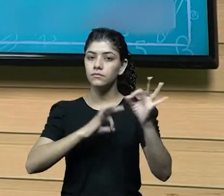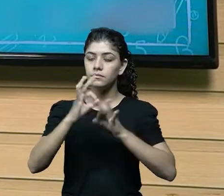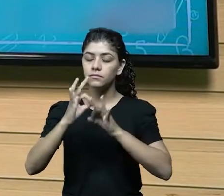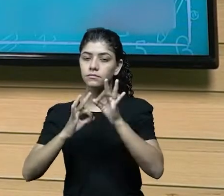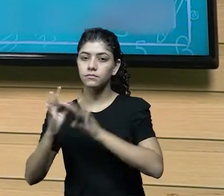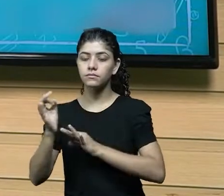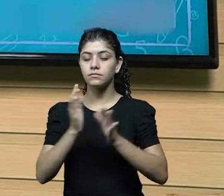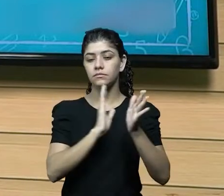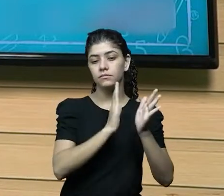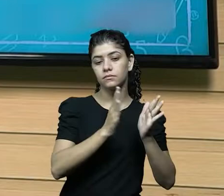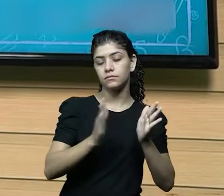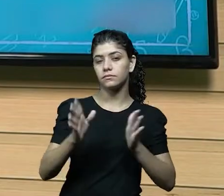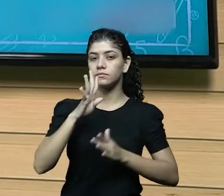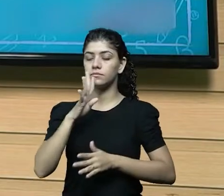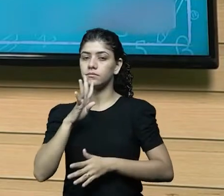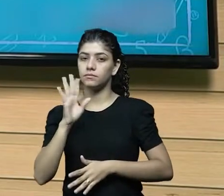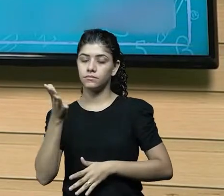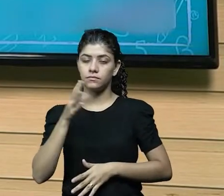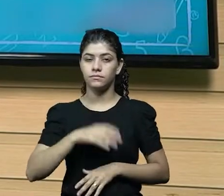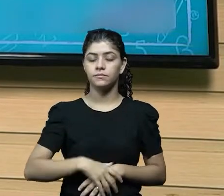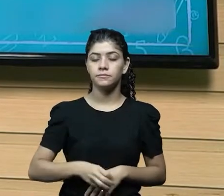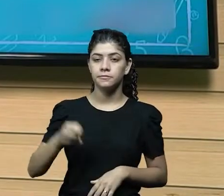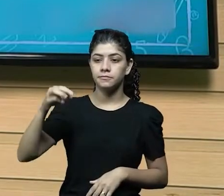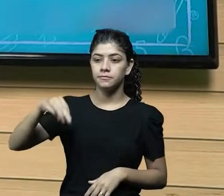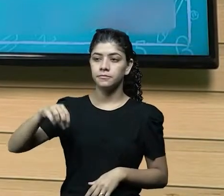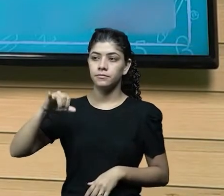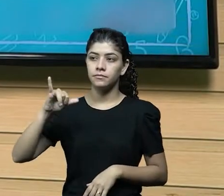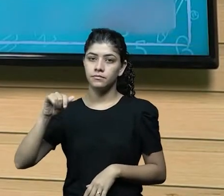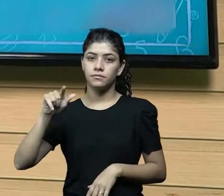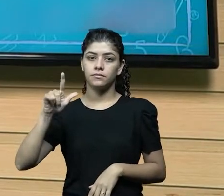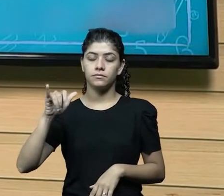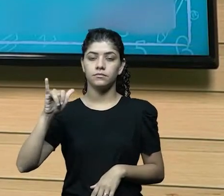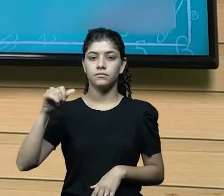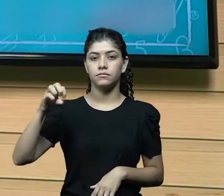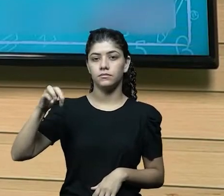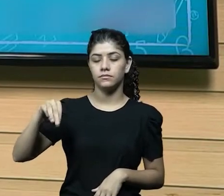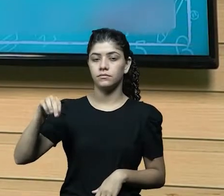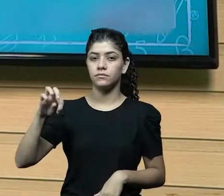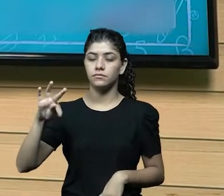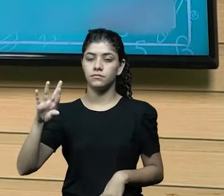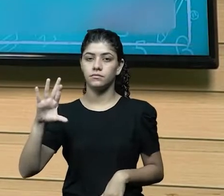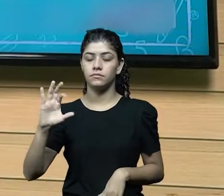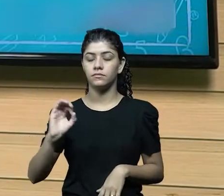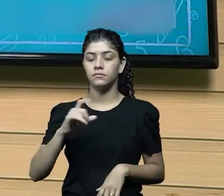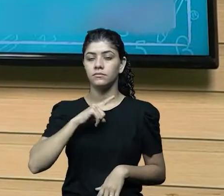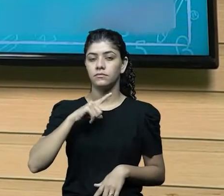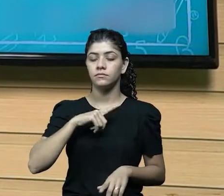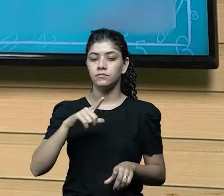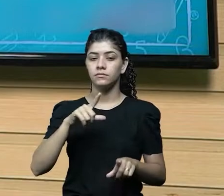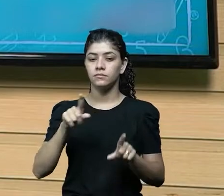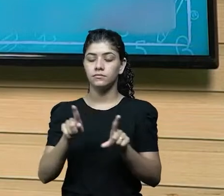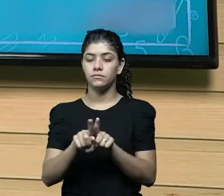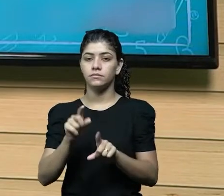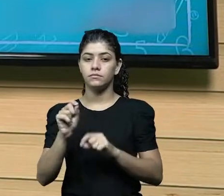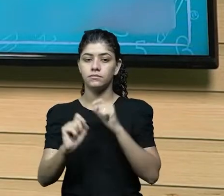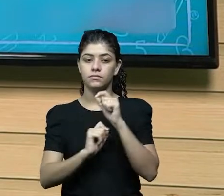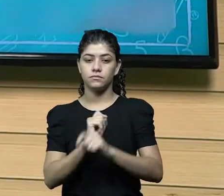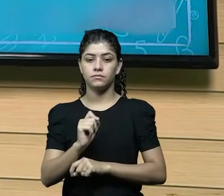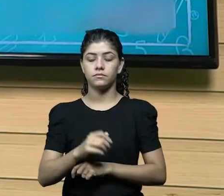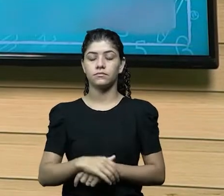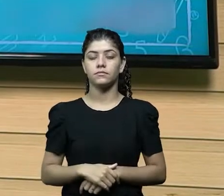como nós já tínhamos conhecido, de milímetros ou também em polegada, mas também nós temos um cursor que também é graduado